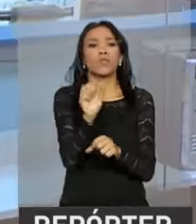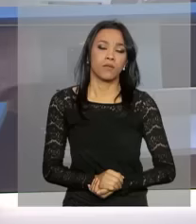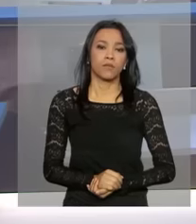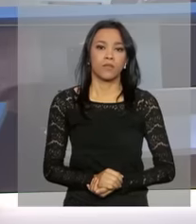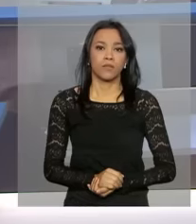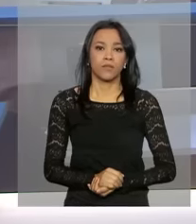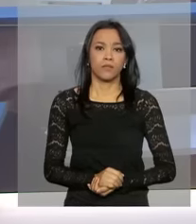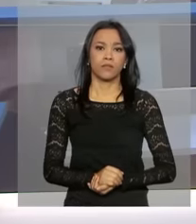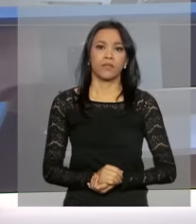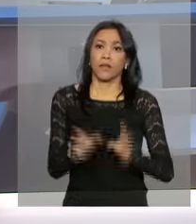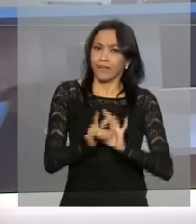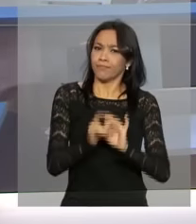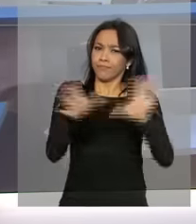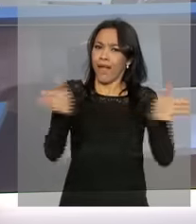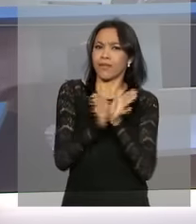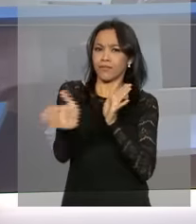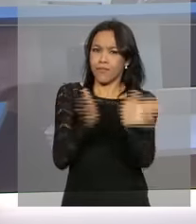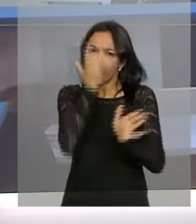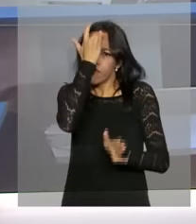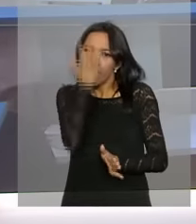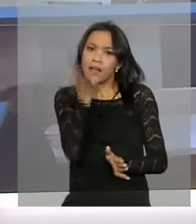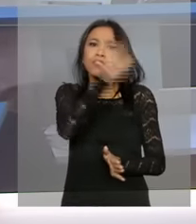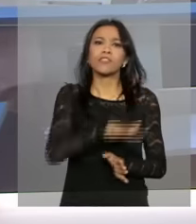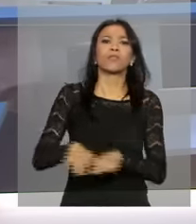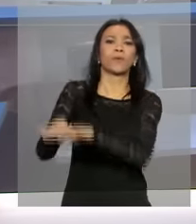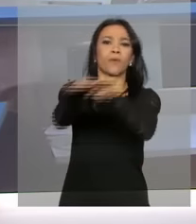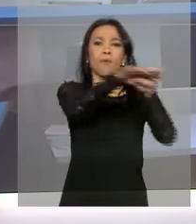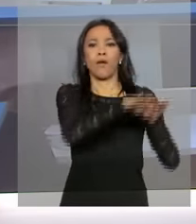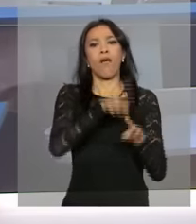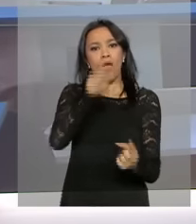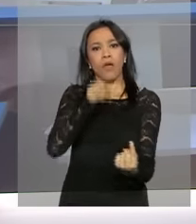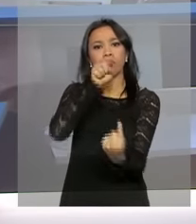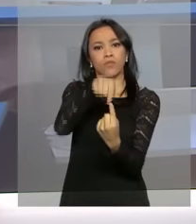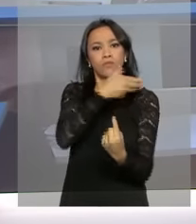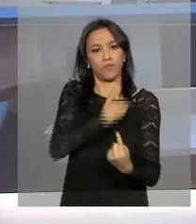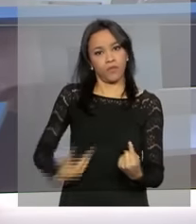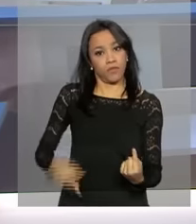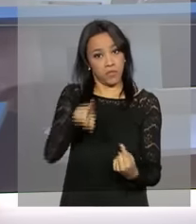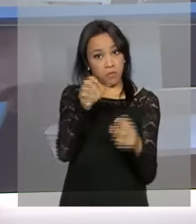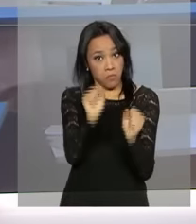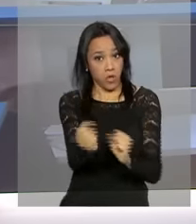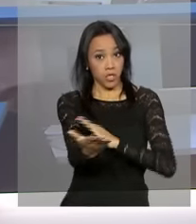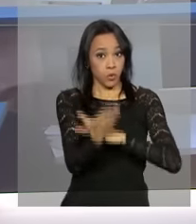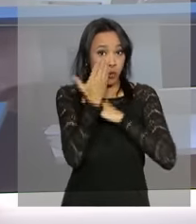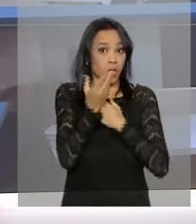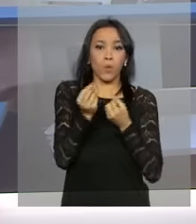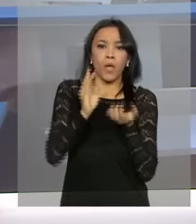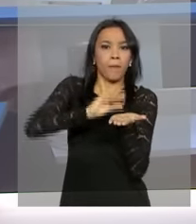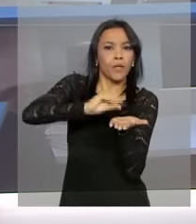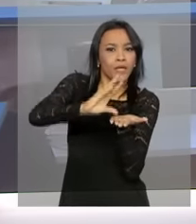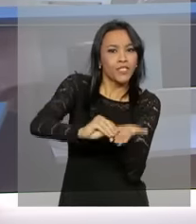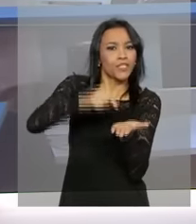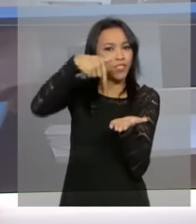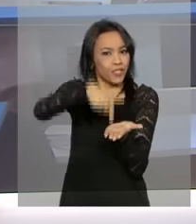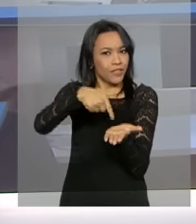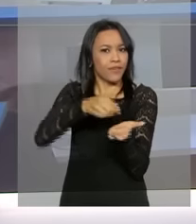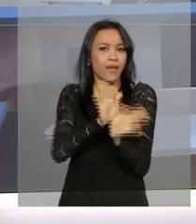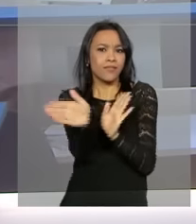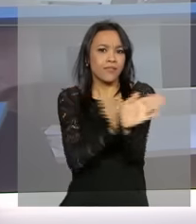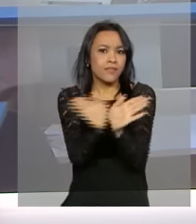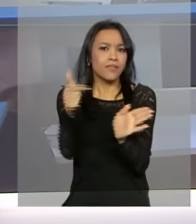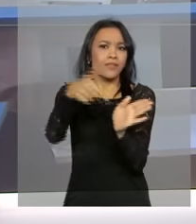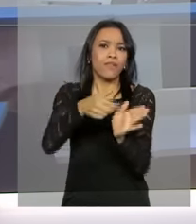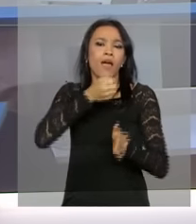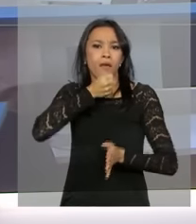de ouro. Tornar o turismo mais fácil para todos é a meta do governo. E você pode ajudar no aplicativo Guia Turismo Acessível.